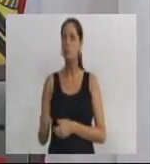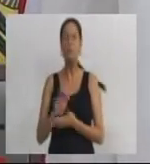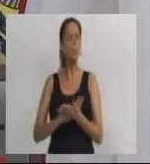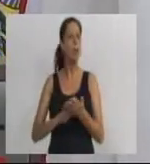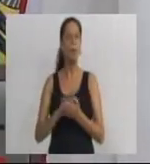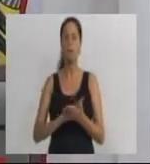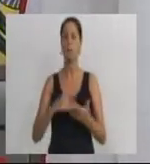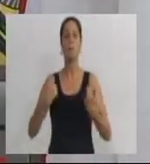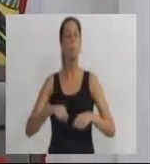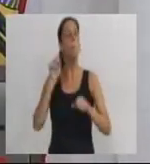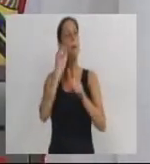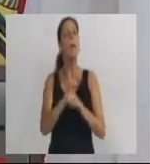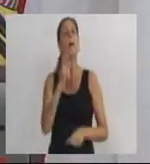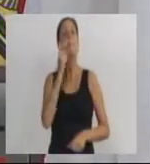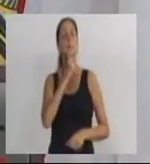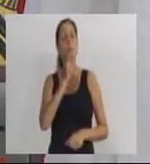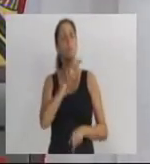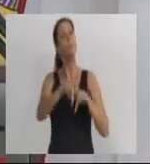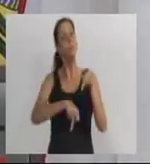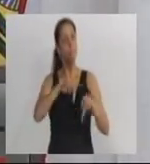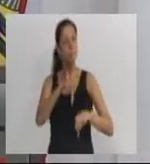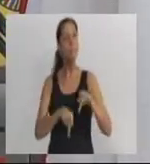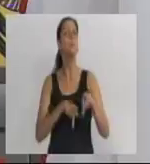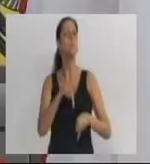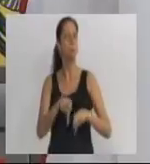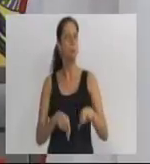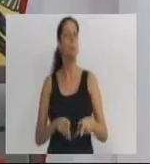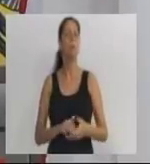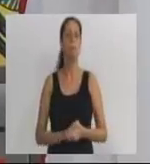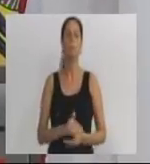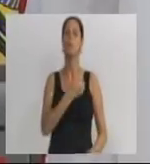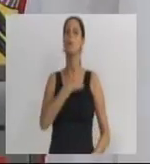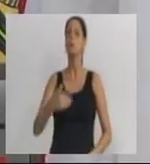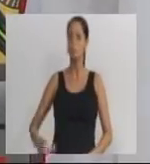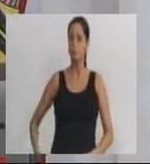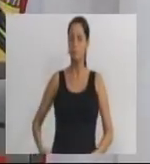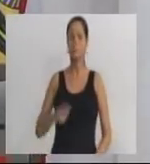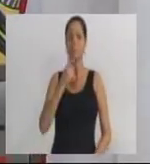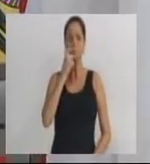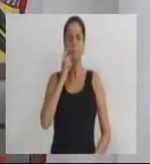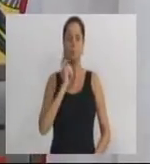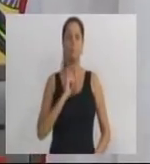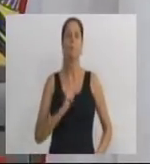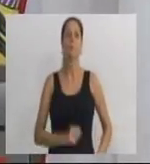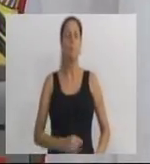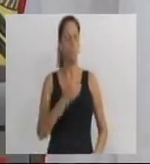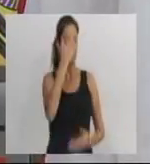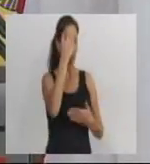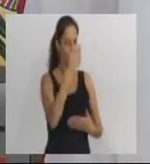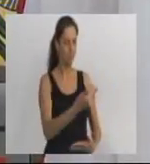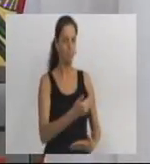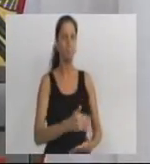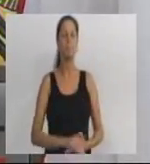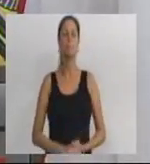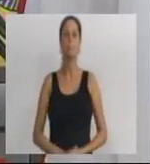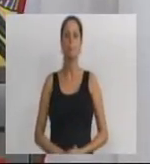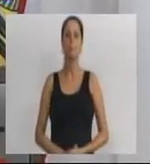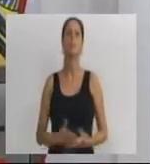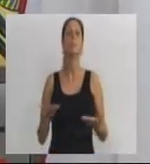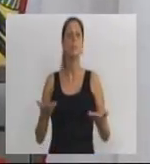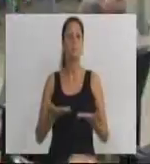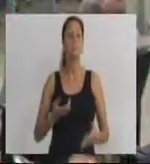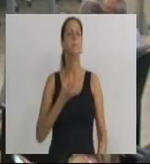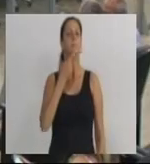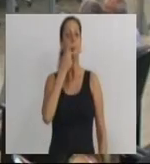Tem que parar de mentir para a população. Vereador Fábio Fidler. Obrigado. Ouvimos em aparte